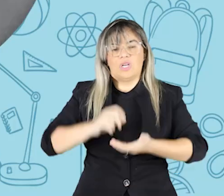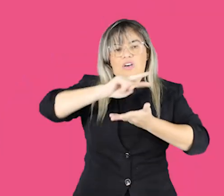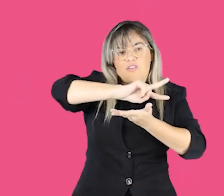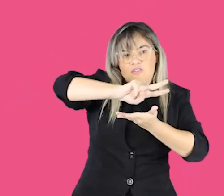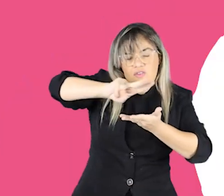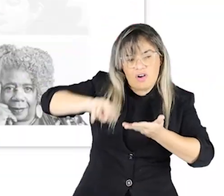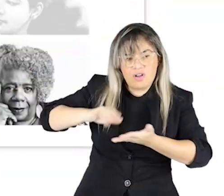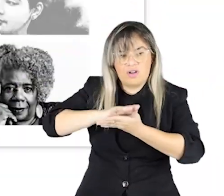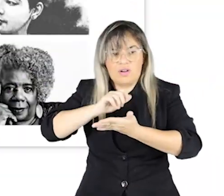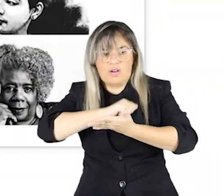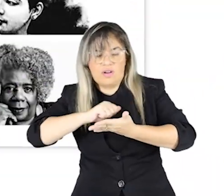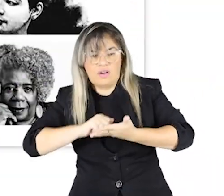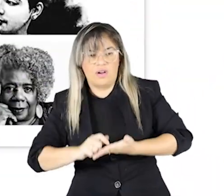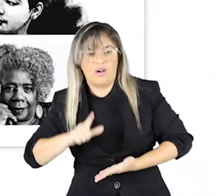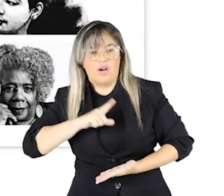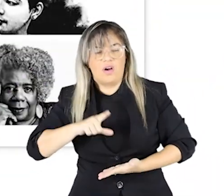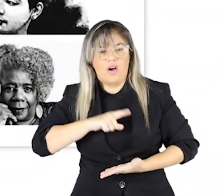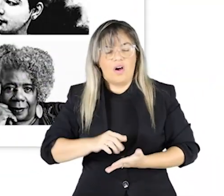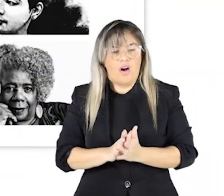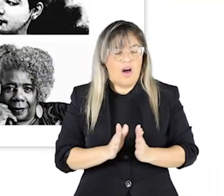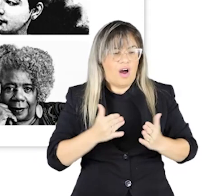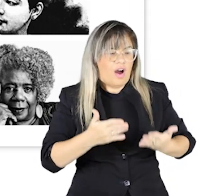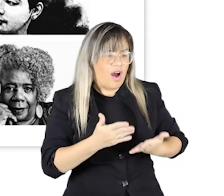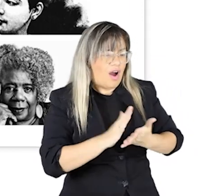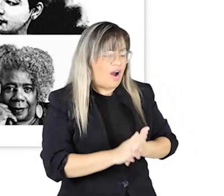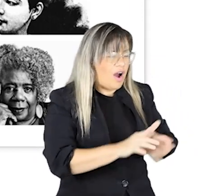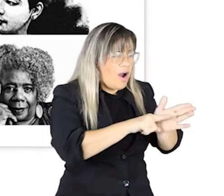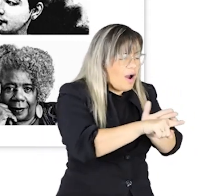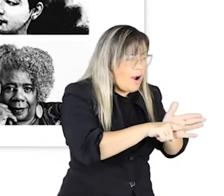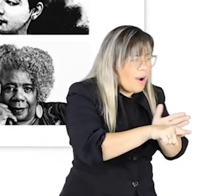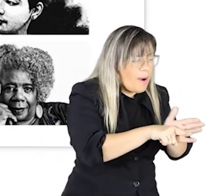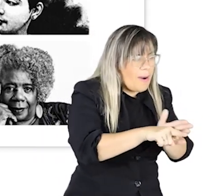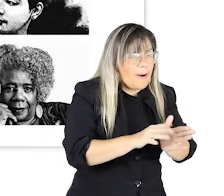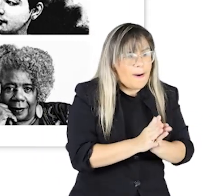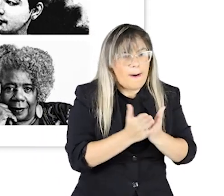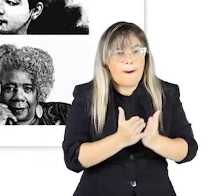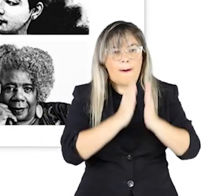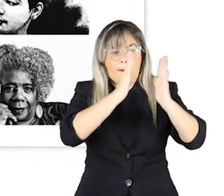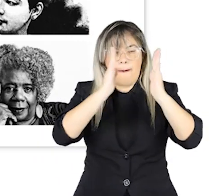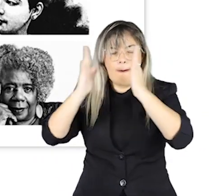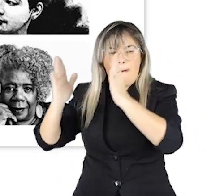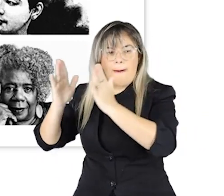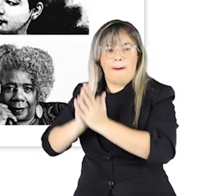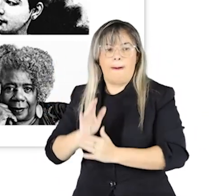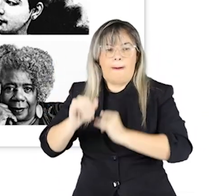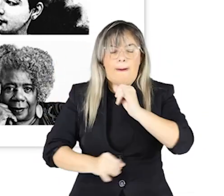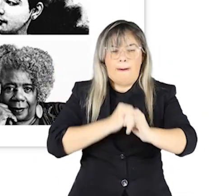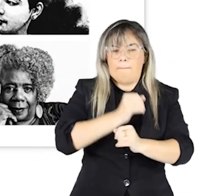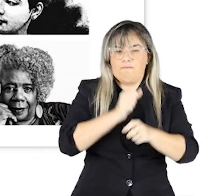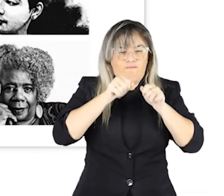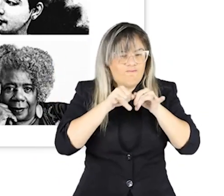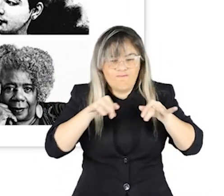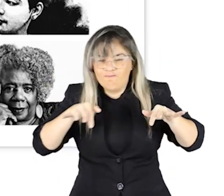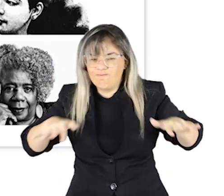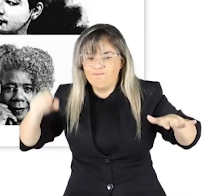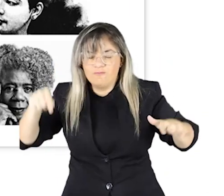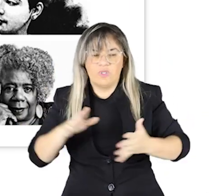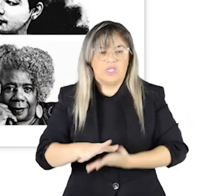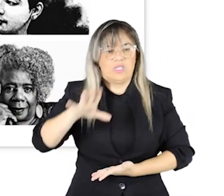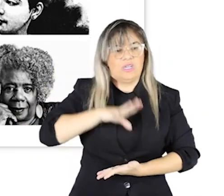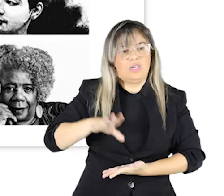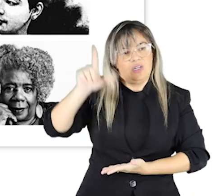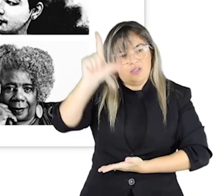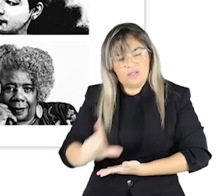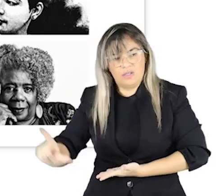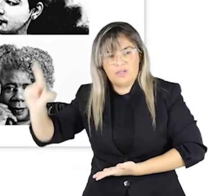muito mais. Corre na biblioteca da sua cidade ou faz uma pesquisa rápida na internet e descubra o vasto mundo da literatura de língua portuguesa.